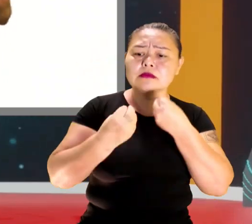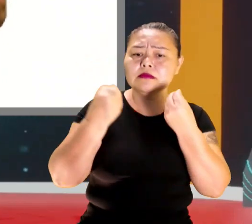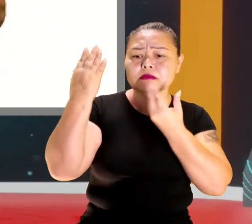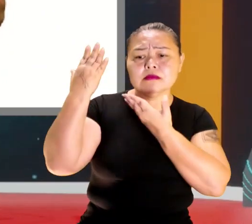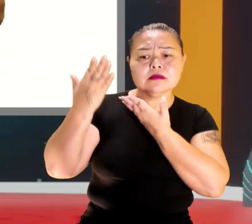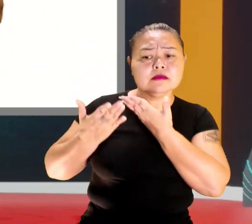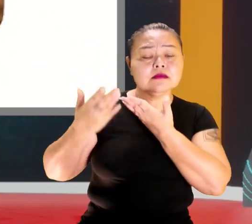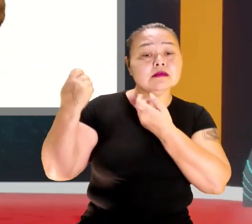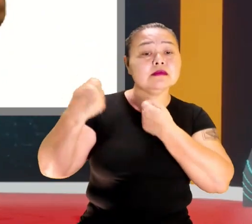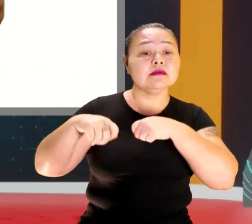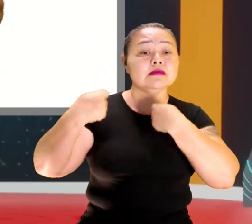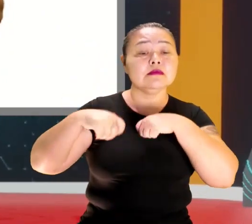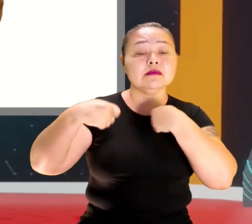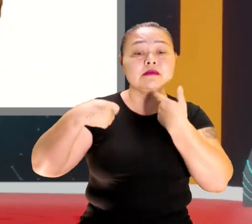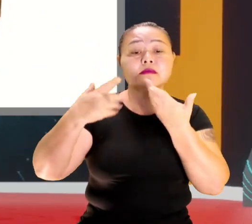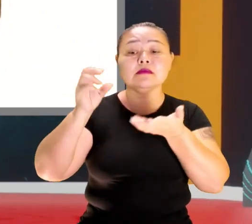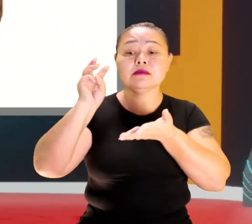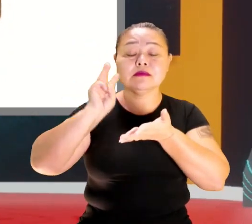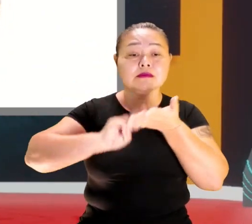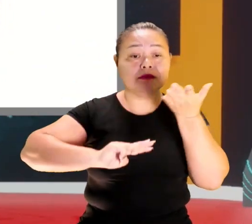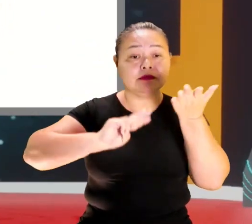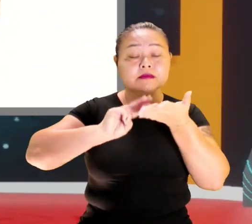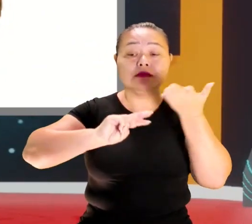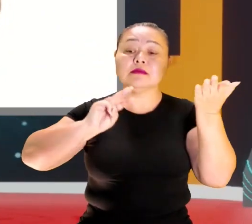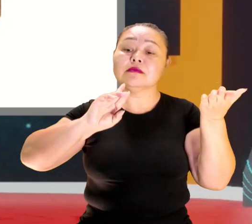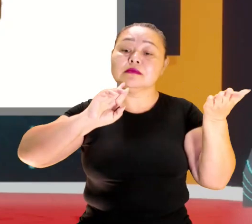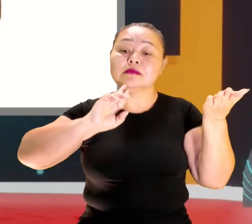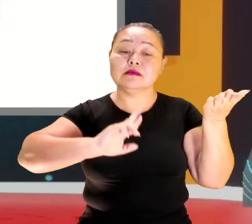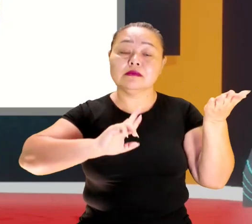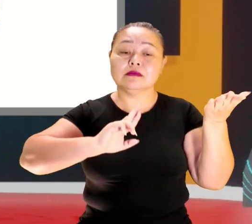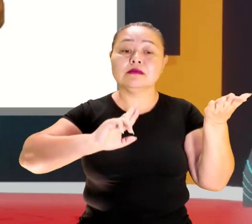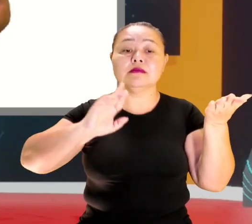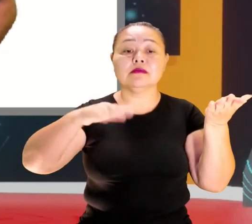a gente precisa daquele método para resolução, ou